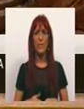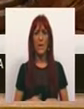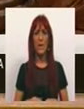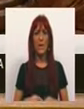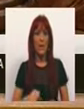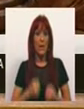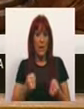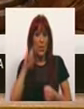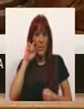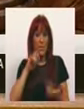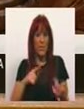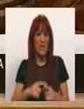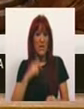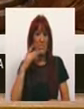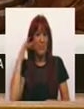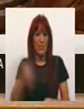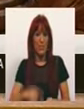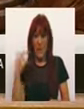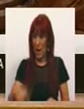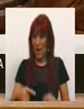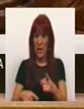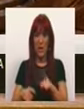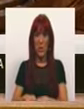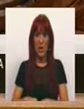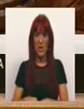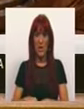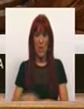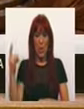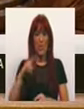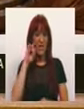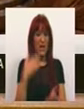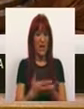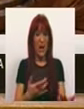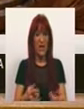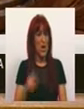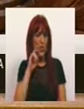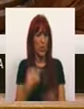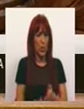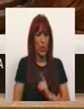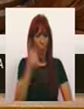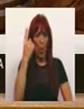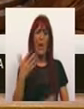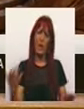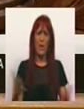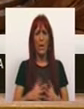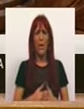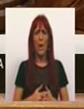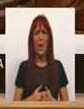resistiram à e ficasse de quem tinha o fim do verão o dever de defender e não defendeu é